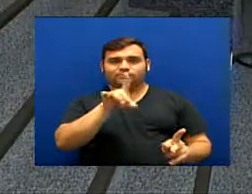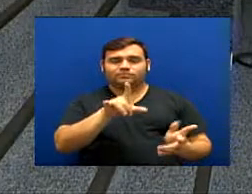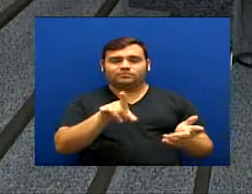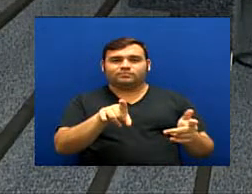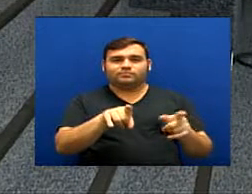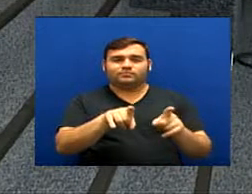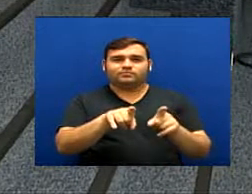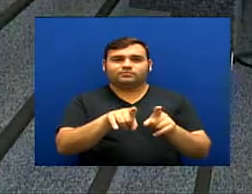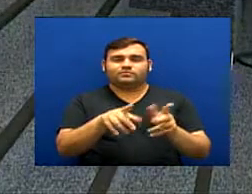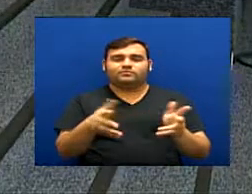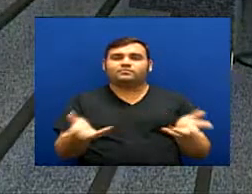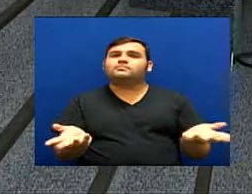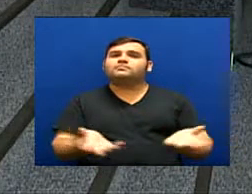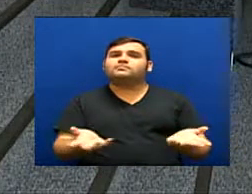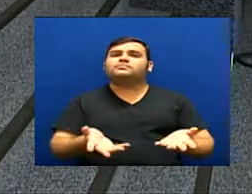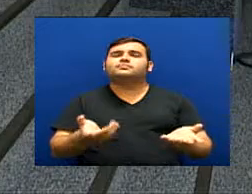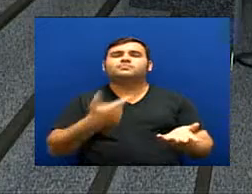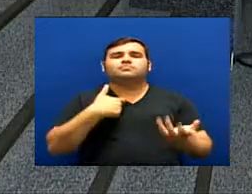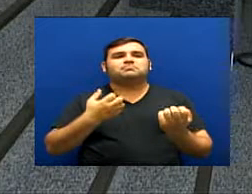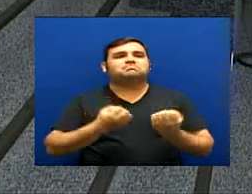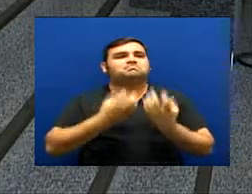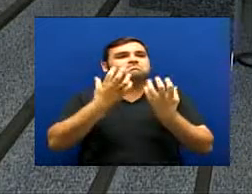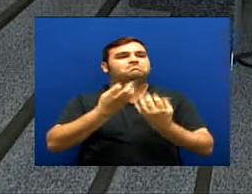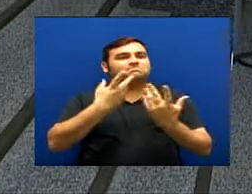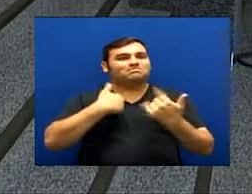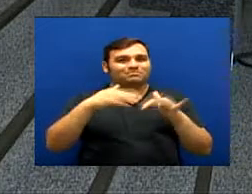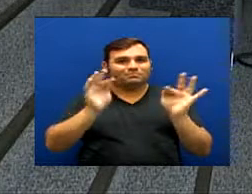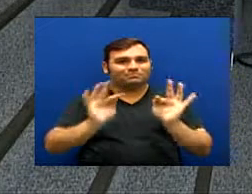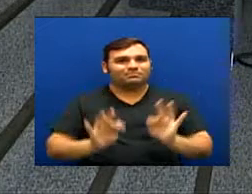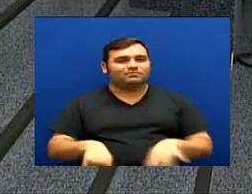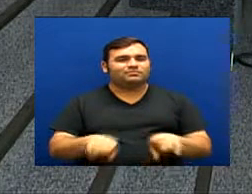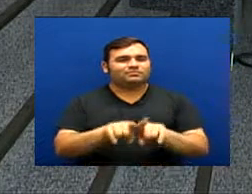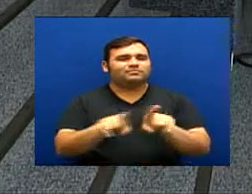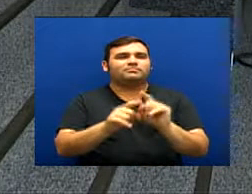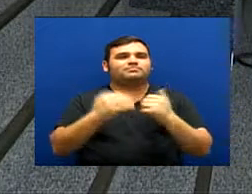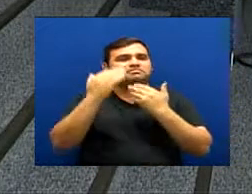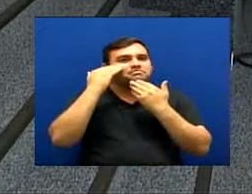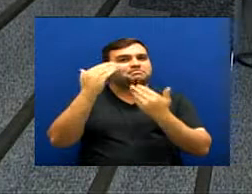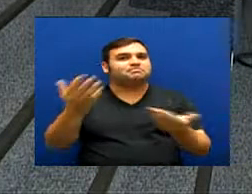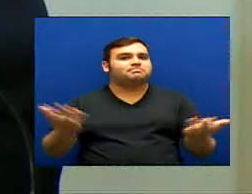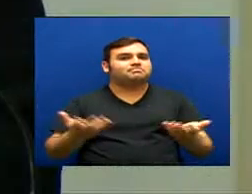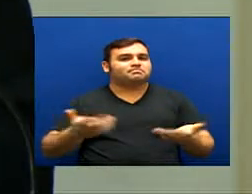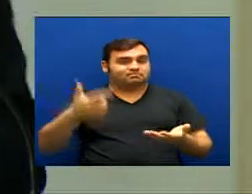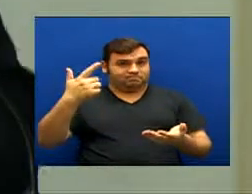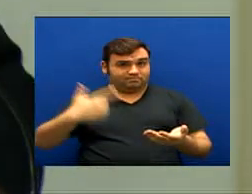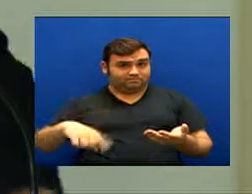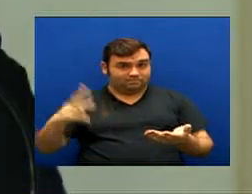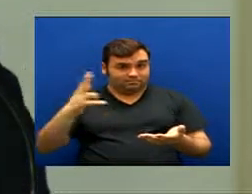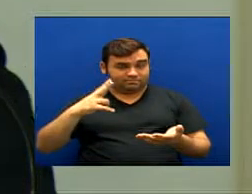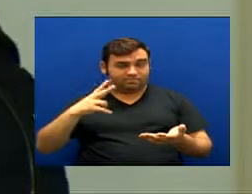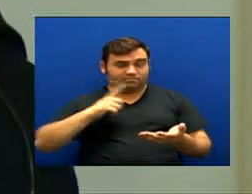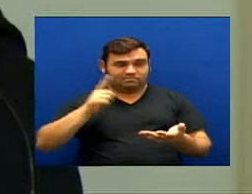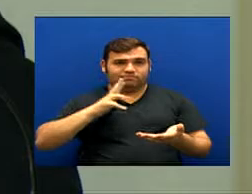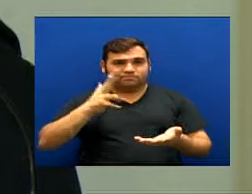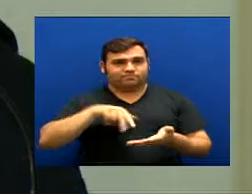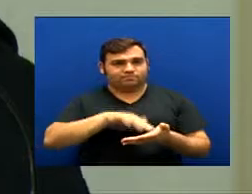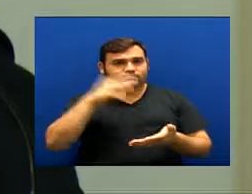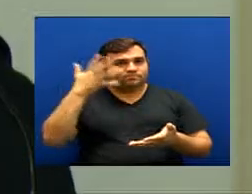Também quero registrar o pastor Leandro, parece que eu vi aí, Leandro Martins. Parece que eu vi. Ah, está ali. Vi uma